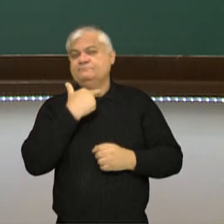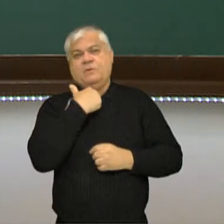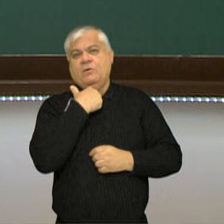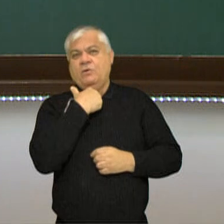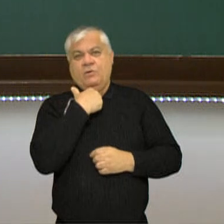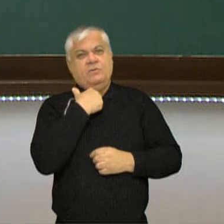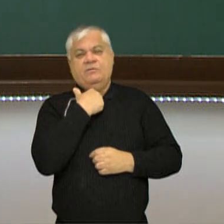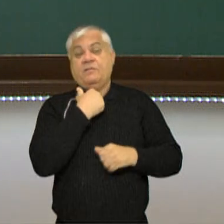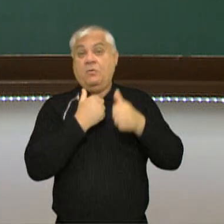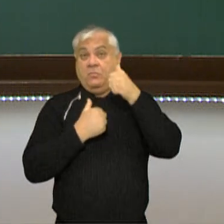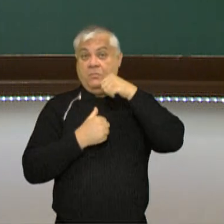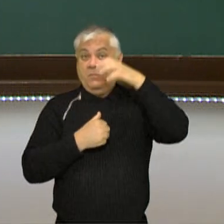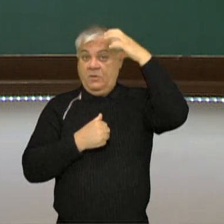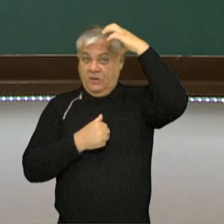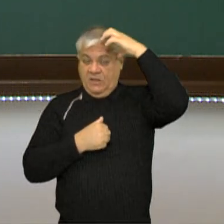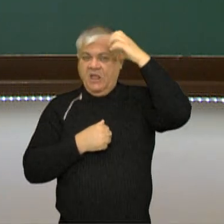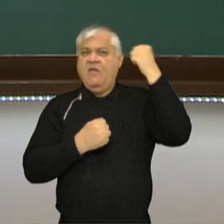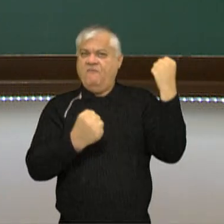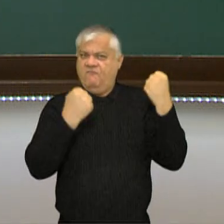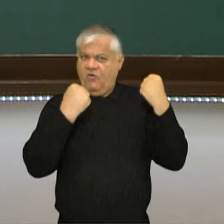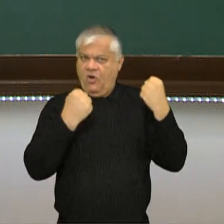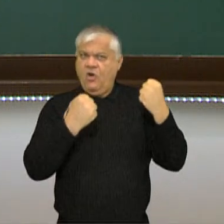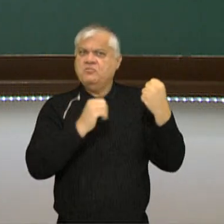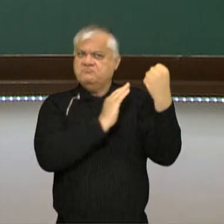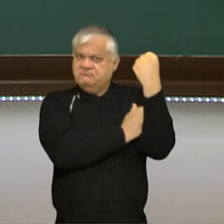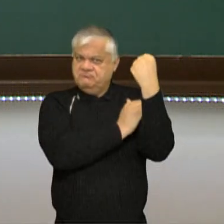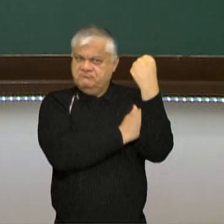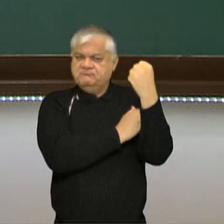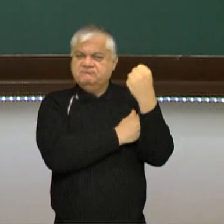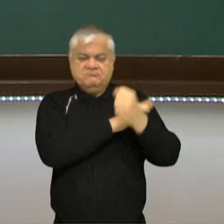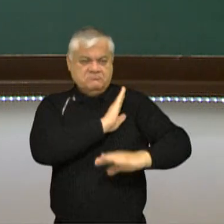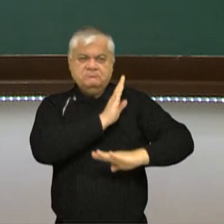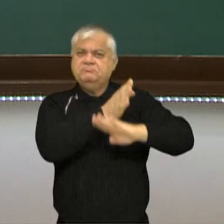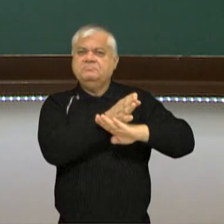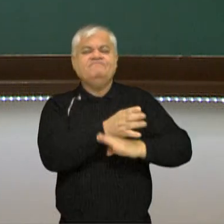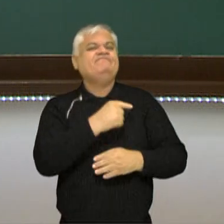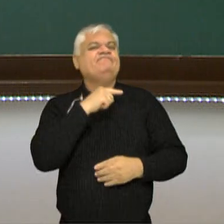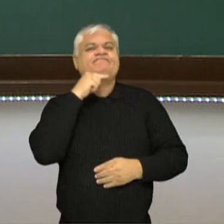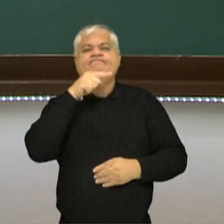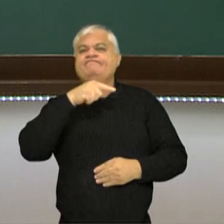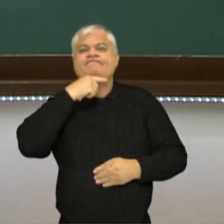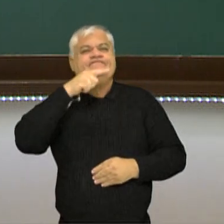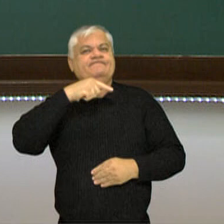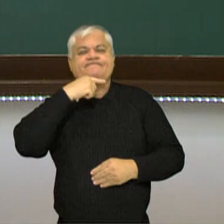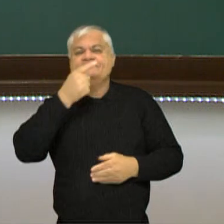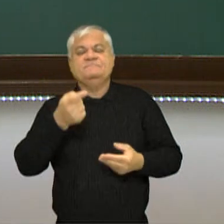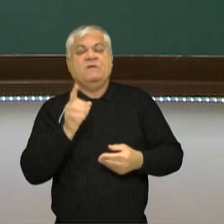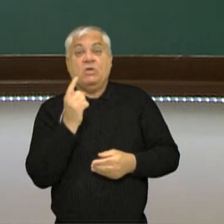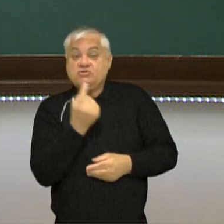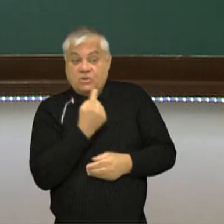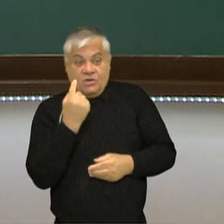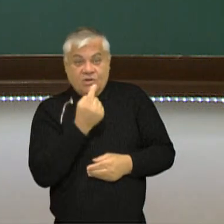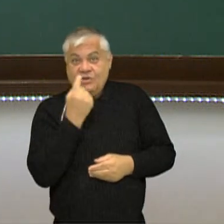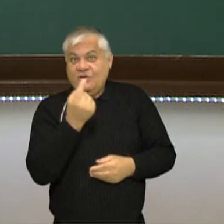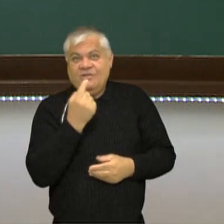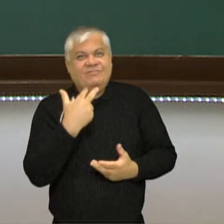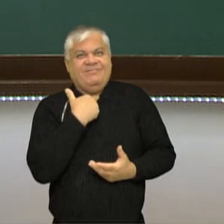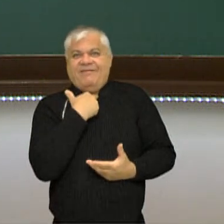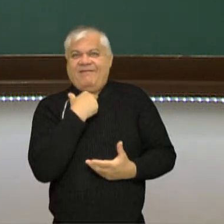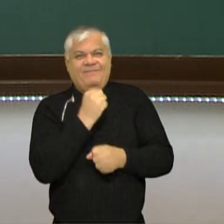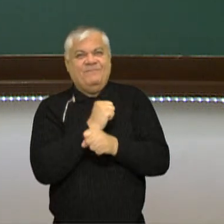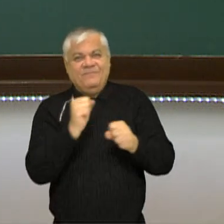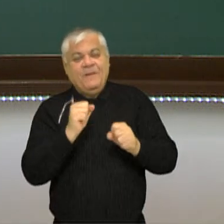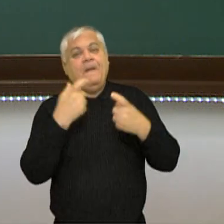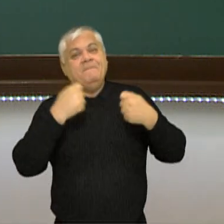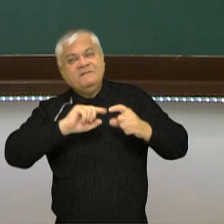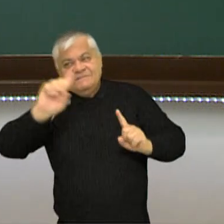a potência de ataque que a dama tem, ela não consegue aplicar o checkmate sozinha. Ela sempre vai